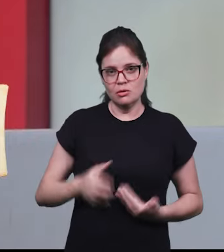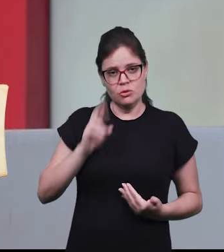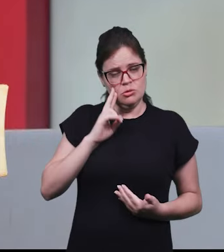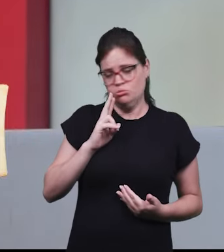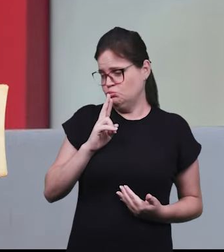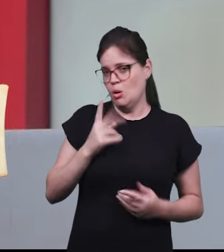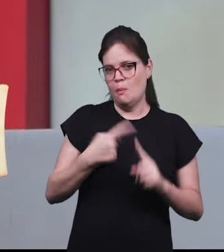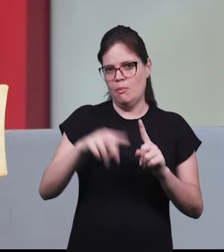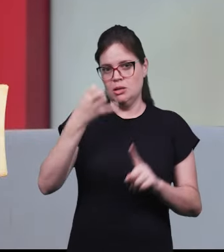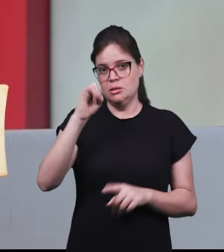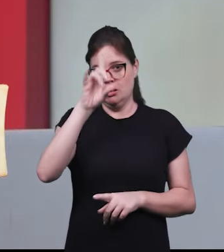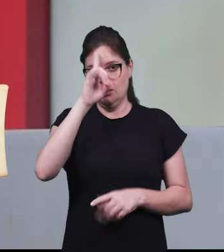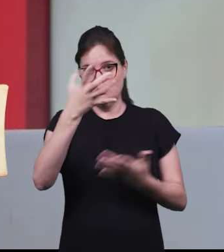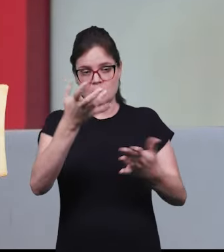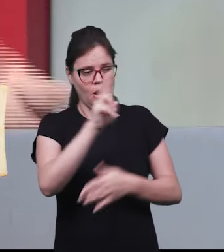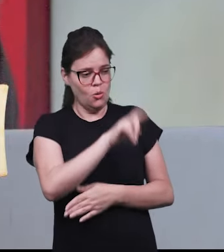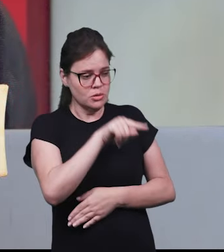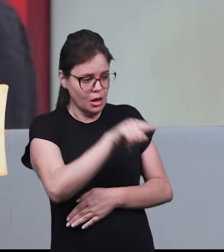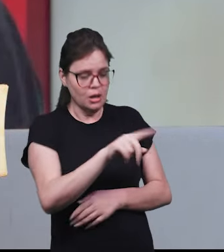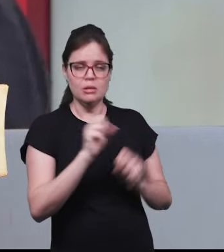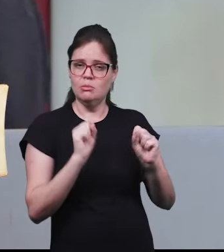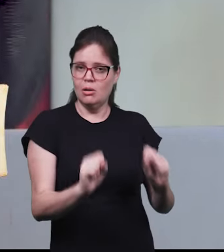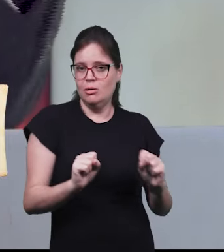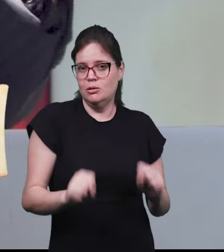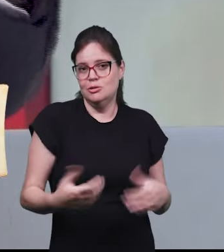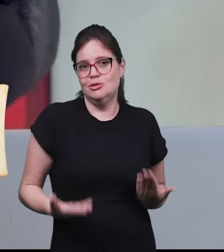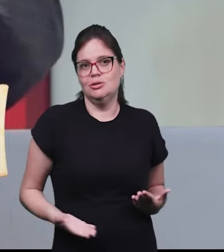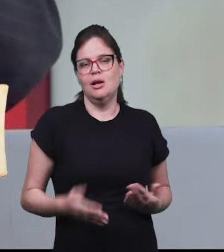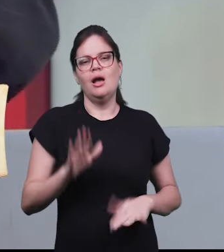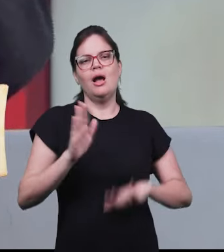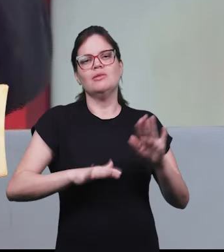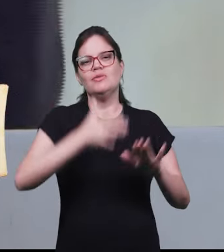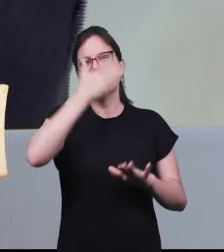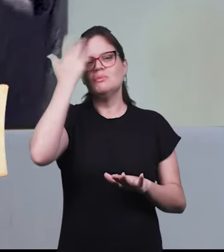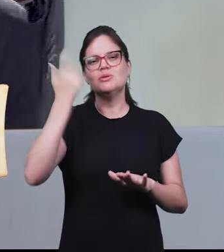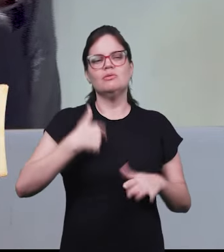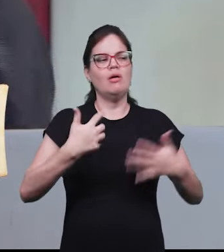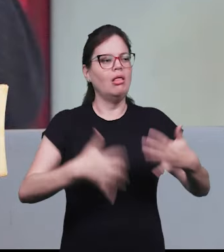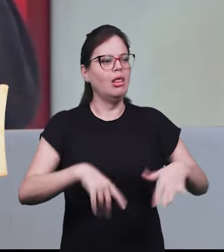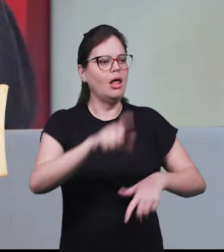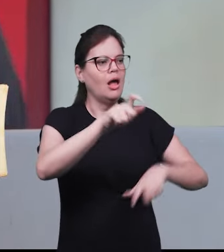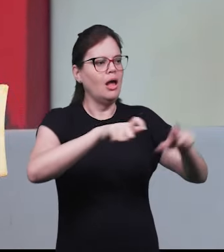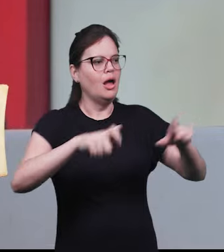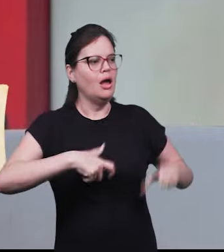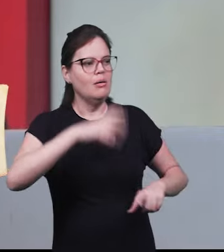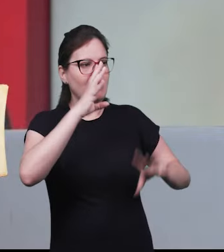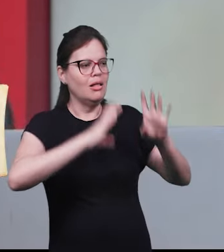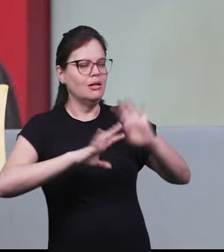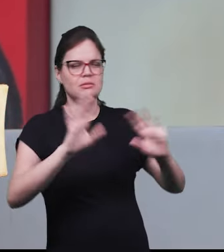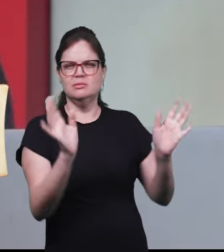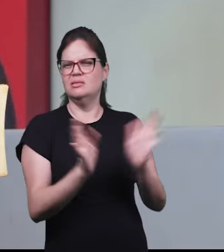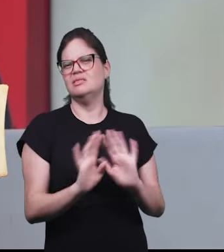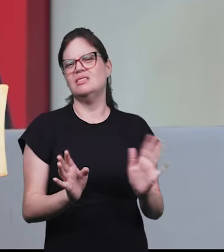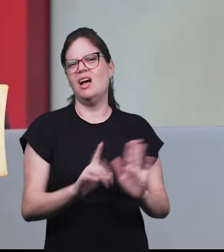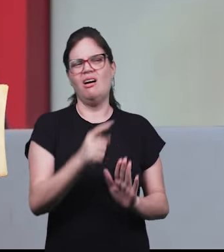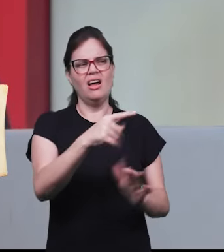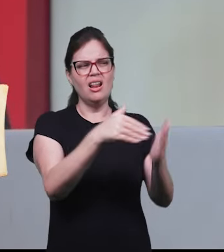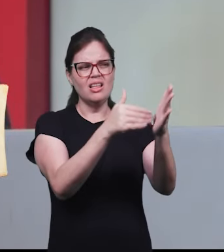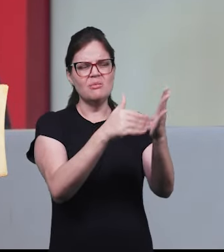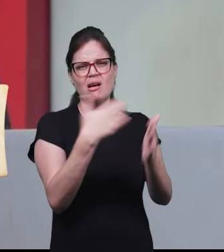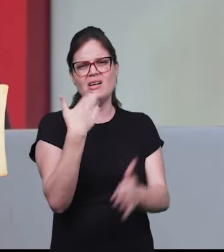de Deus, não está na mão do homem, não. As pessoas ficam muito aflitas com os poderes desse mundo, mas os poderes desse mundo são limitados, ele não faz o que quer,